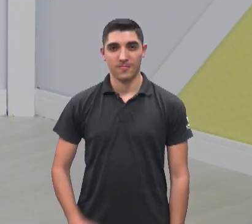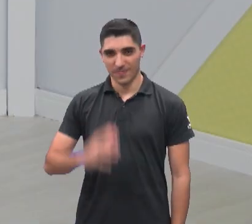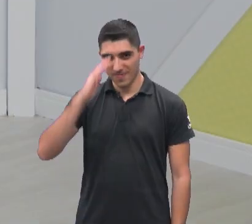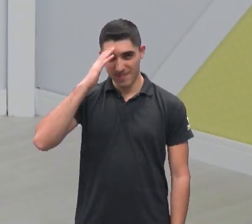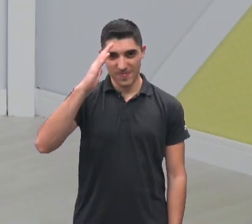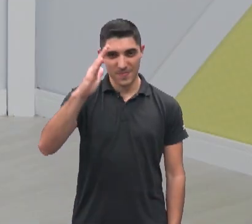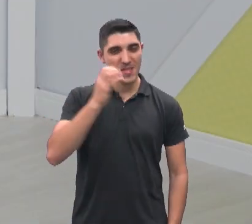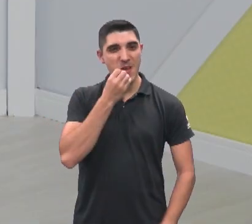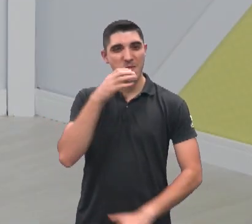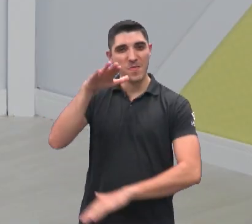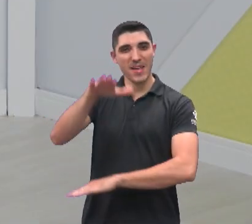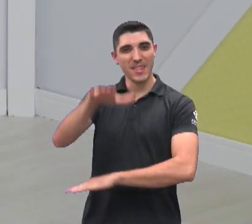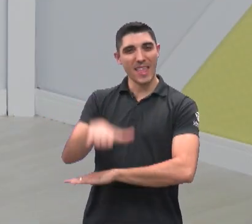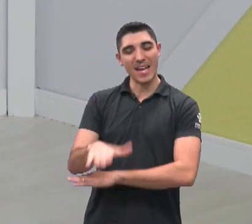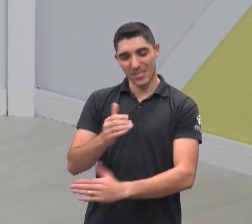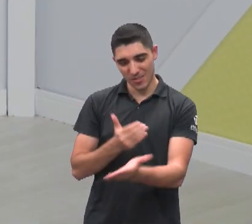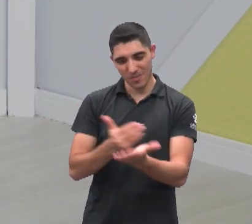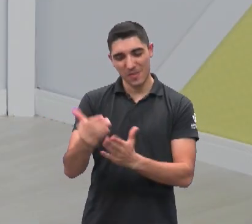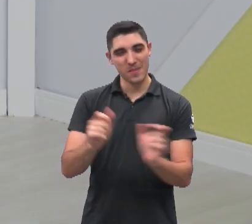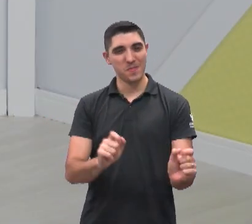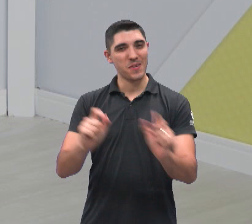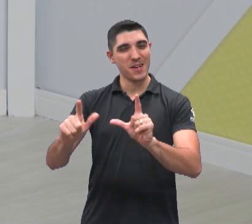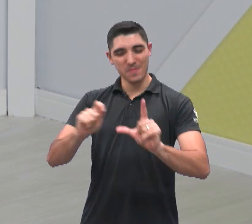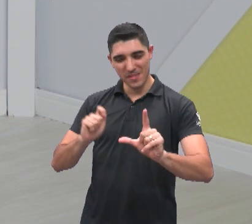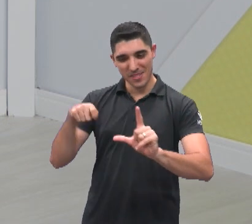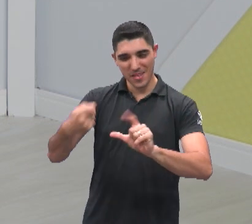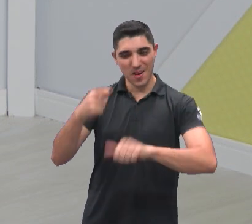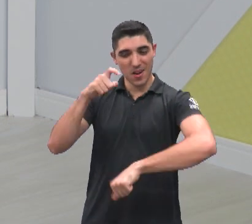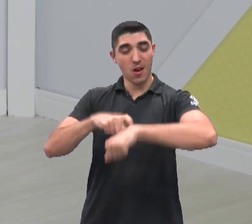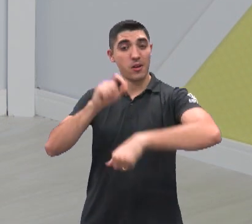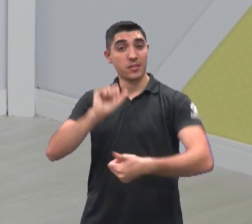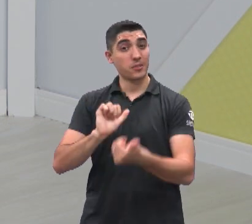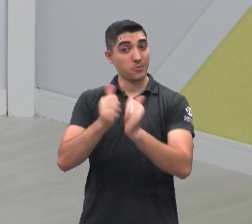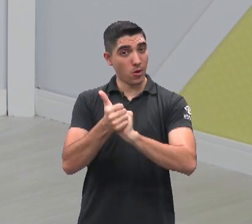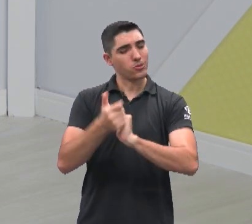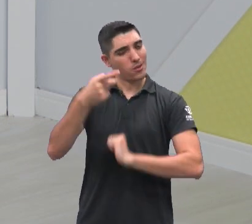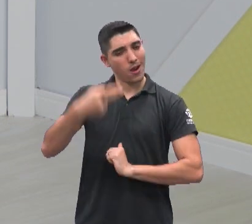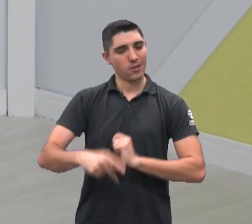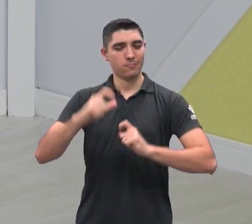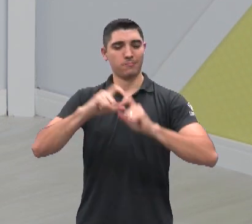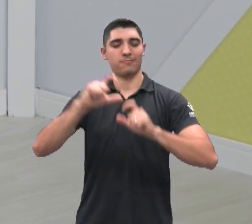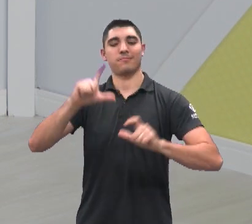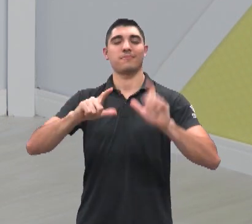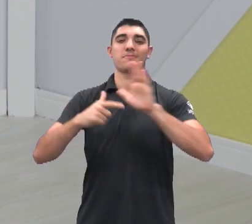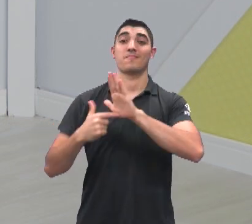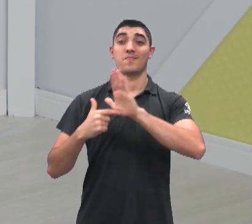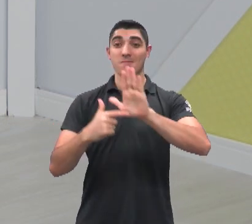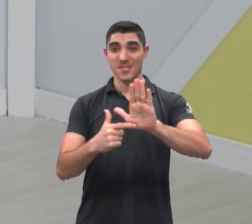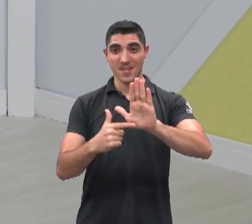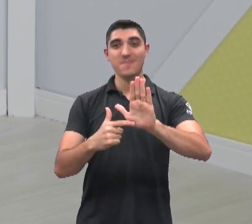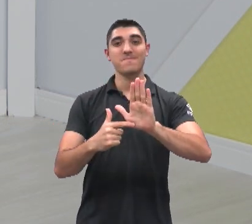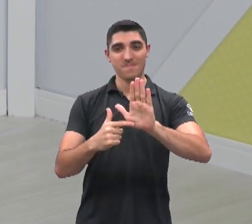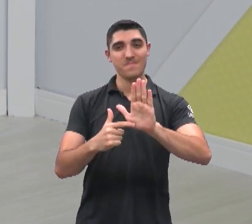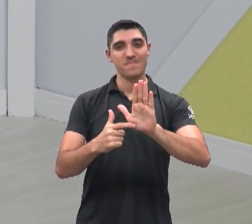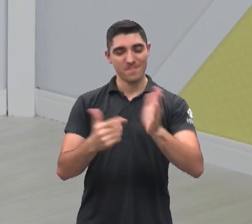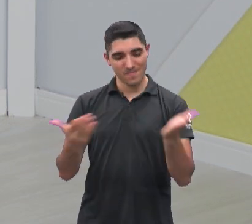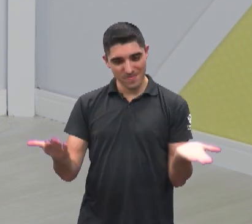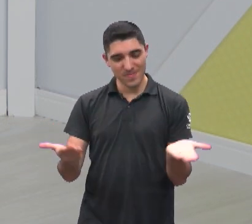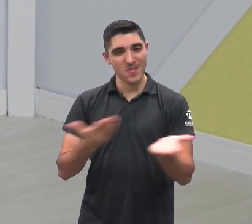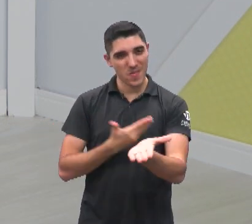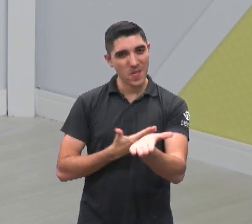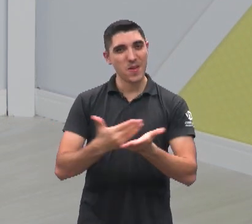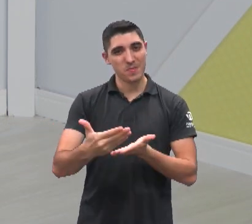uma boa tarde para você. Está começando ao vivaço o programa Hora do Esporte aqui na tela da TV Câmara de São José dos Campos.